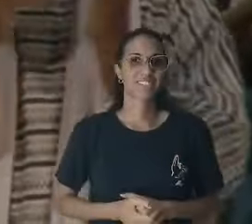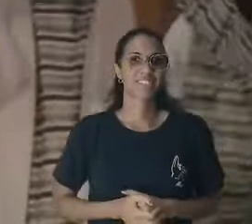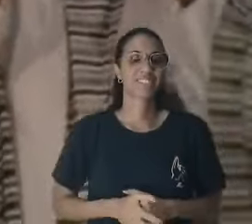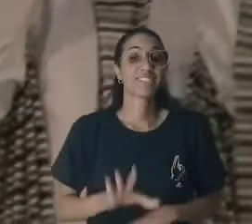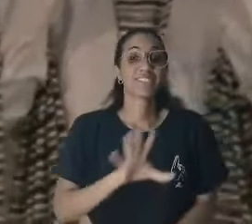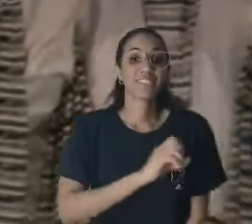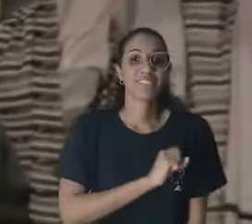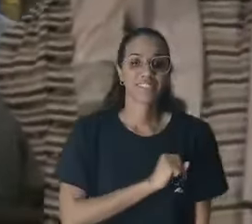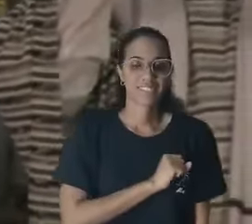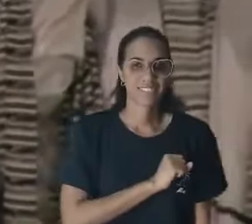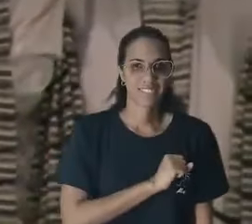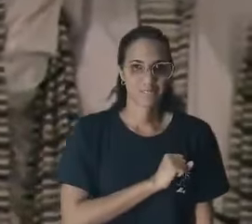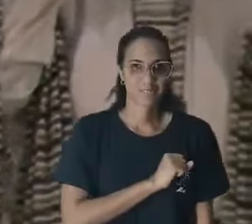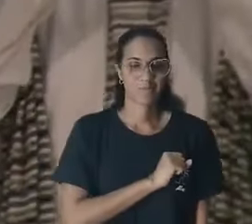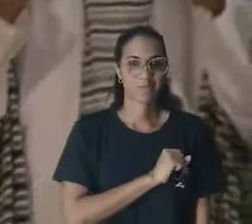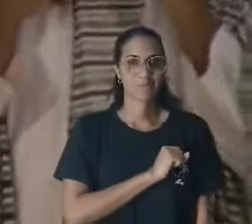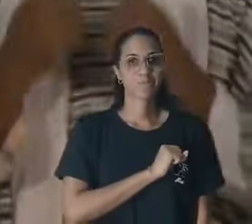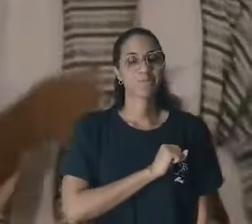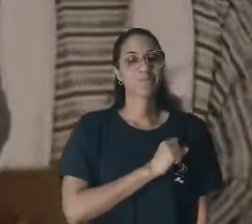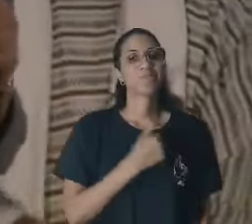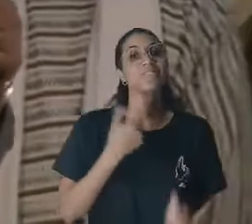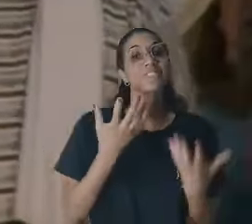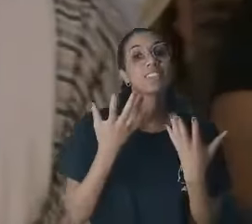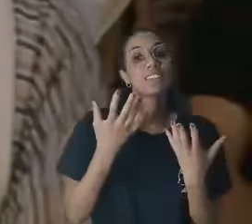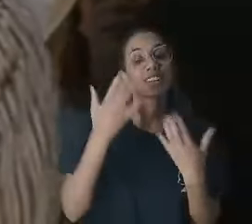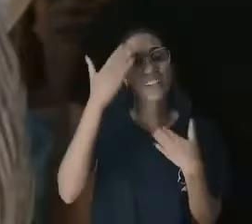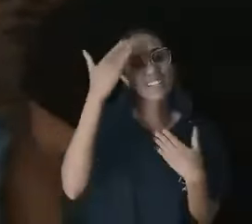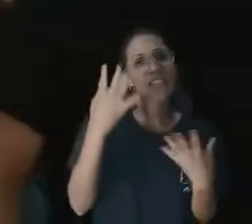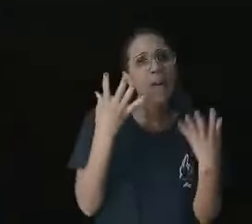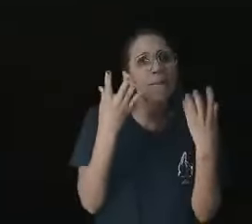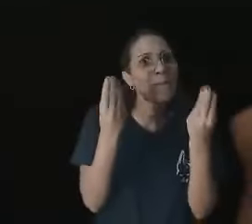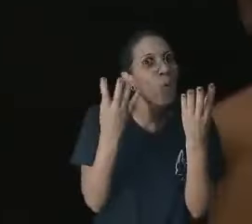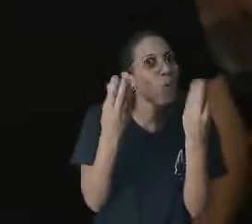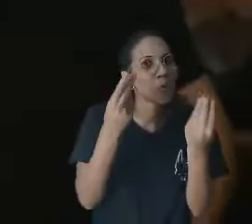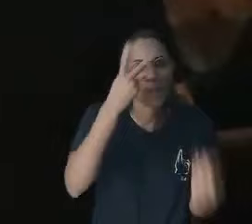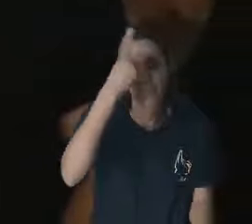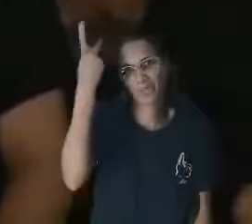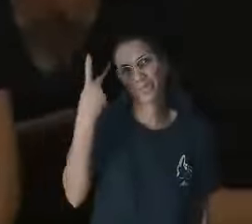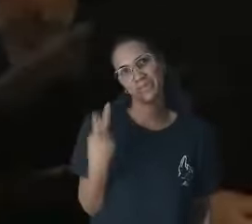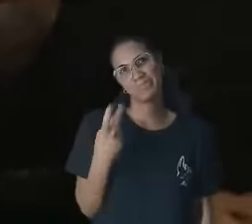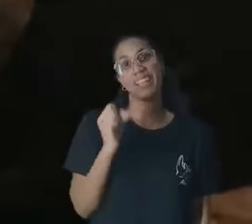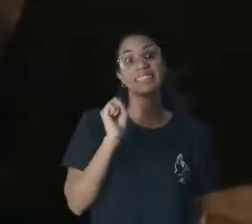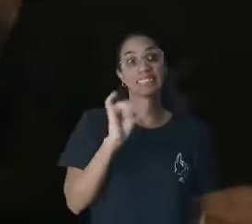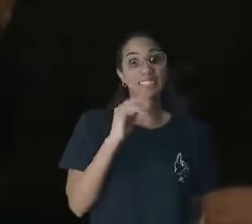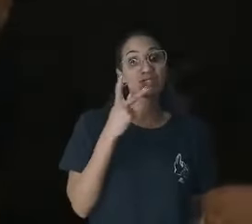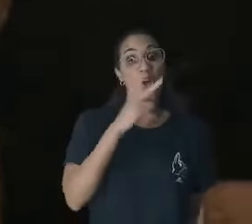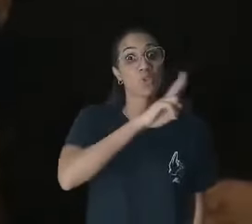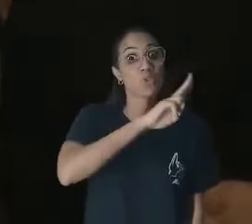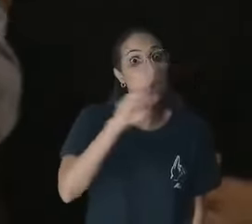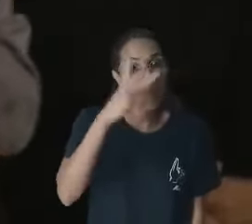Amados, eu quero agradecer a tanta gente que, se eu fosse nomear,